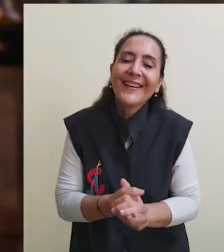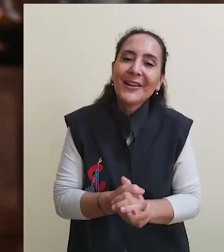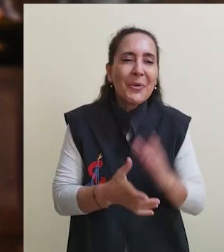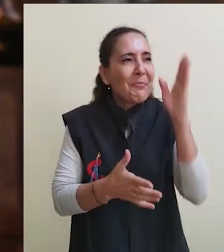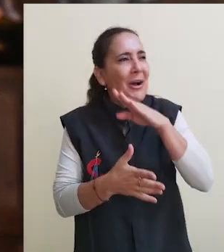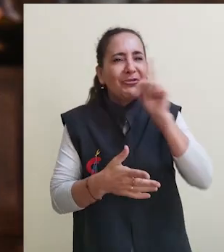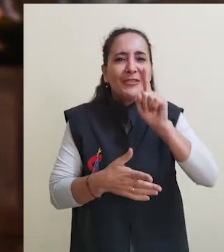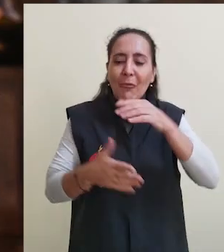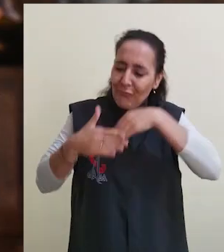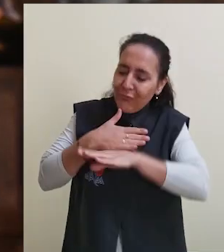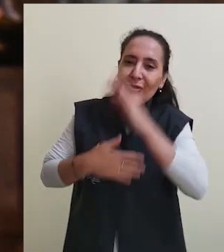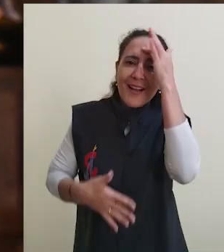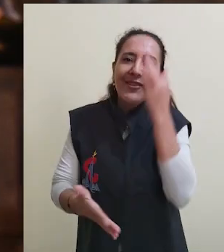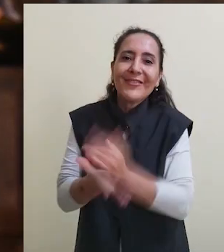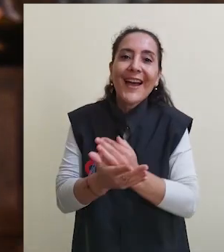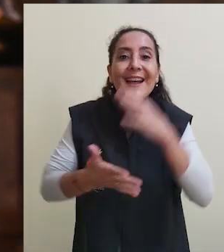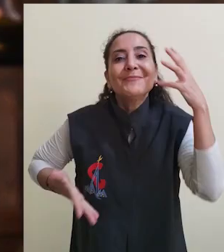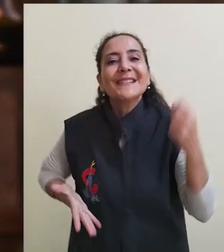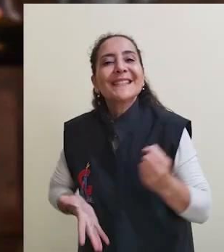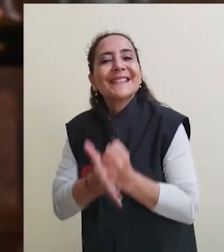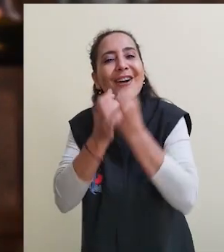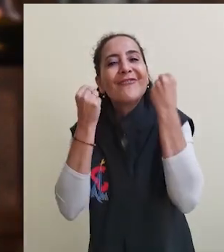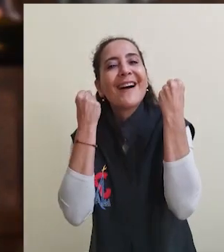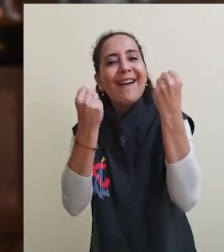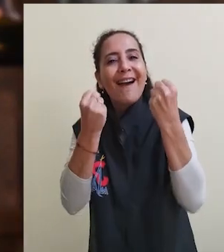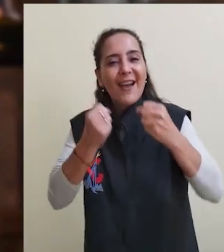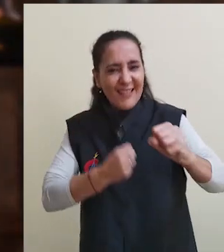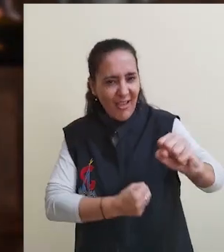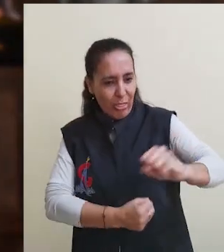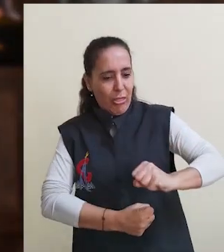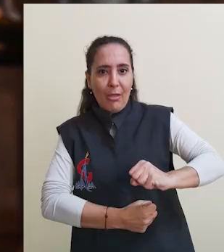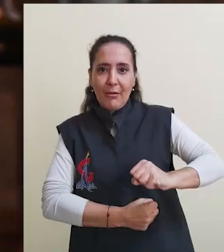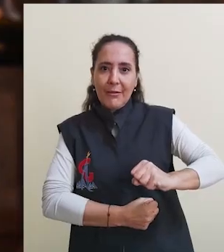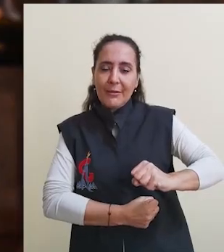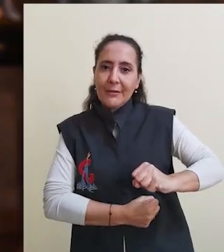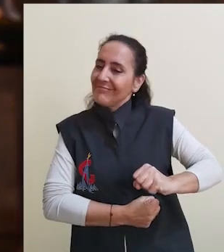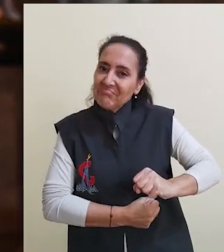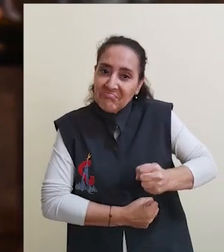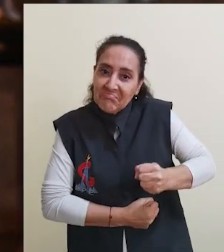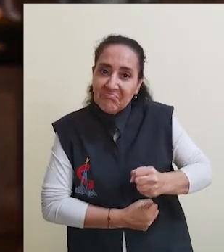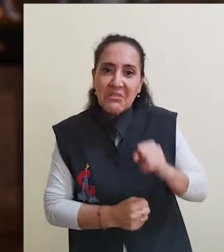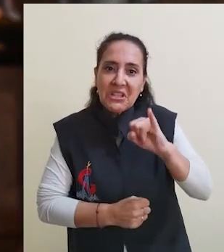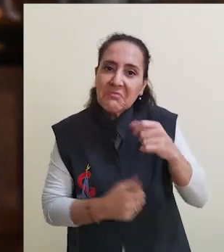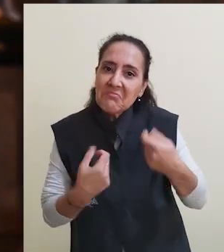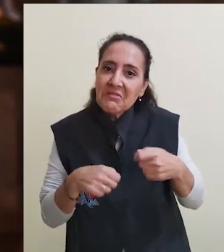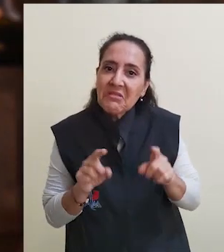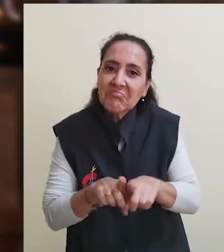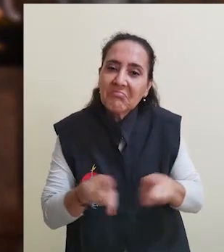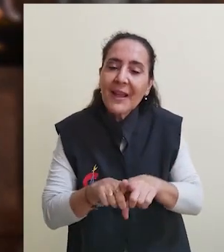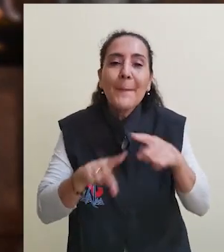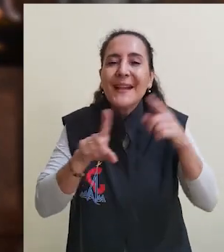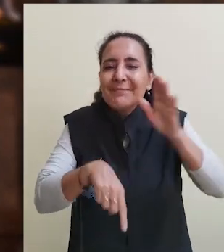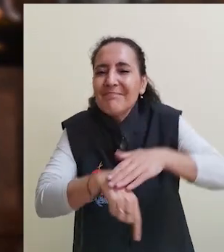completar o caminho, o mal de não guardar a fé, e me salvará da espada do soldado? Se preciso,